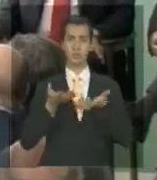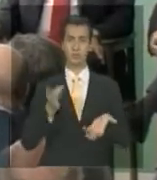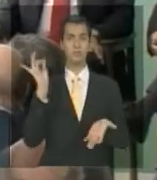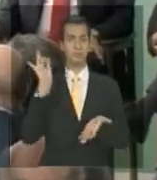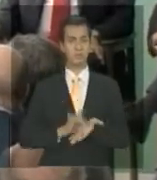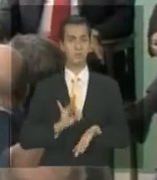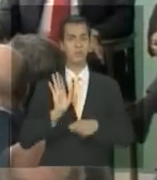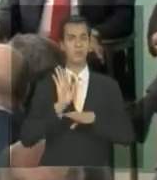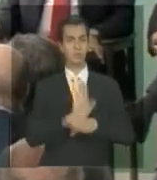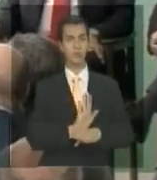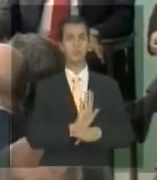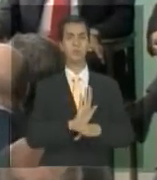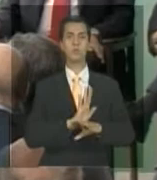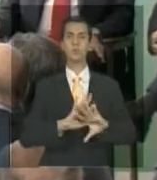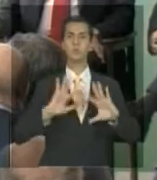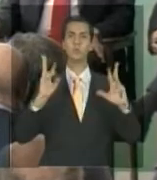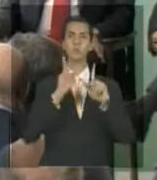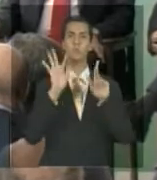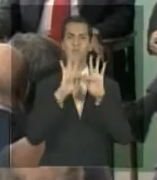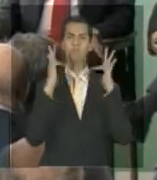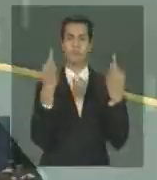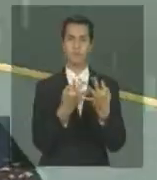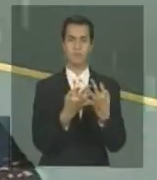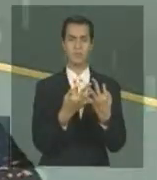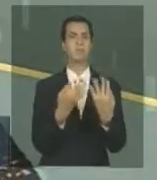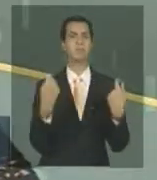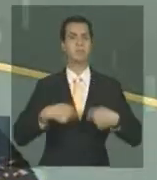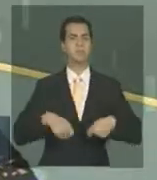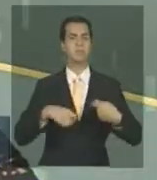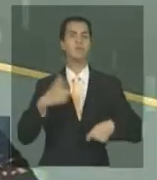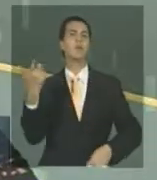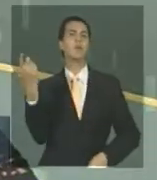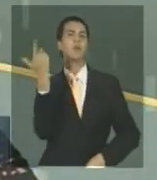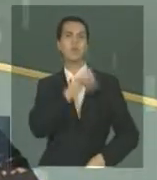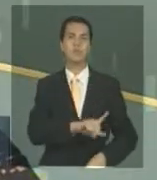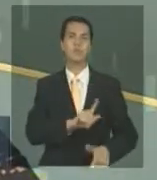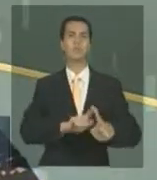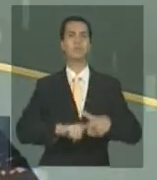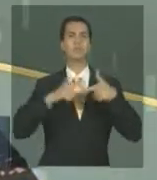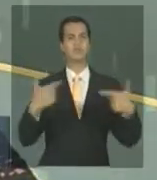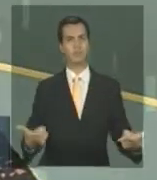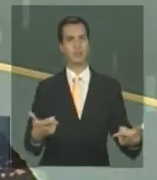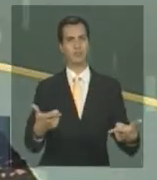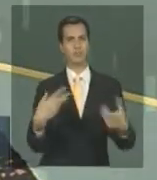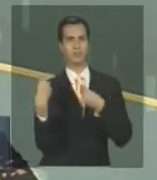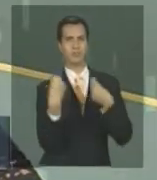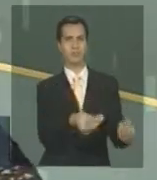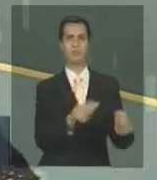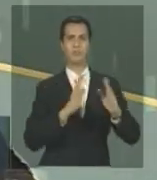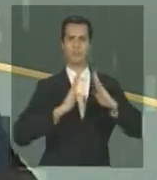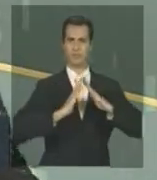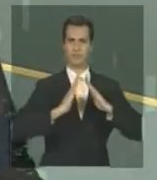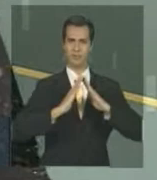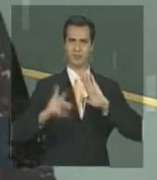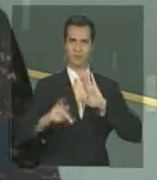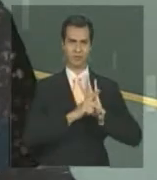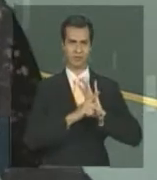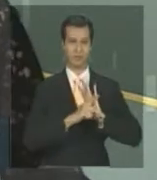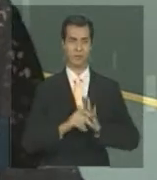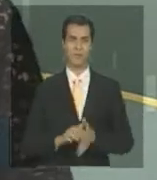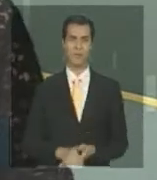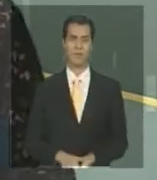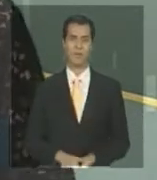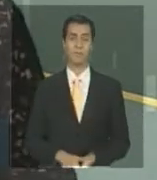as famílias de baixa renda conquistem o sonho da casa própria.